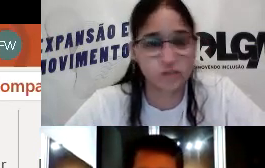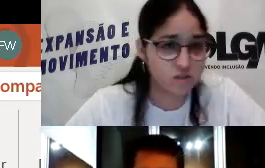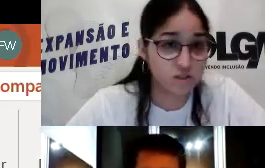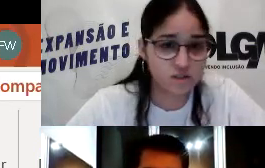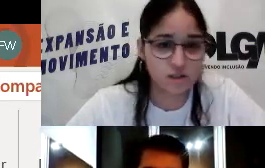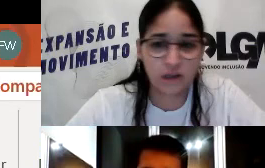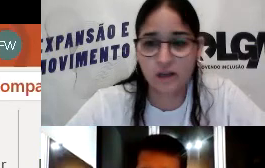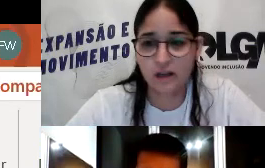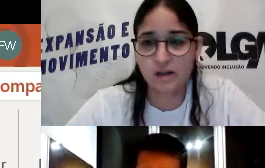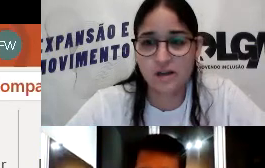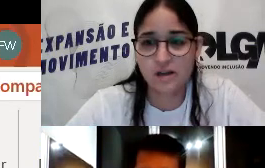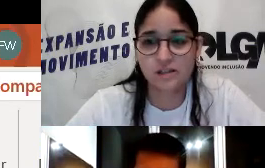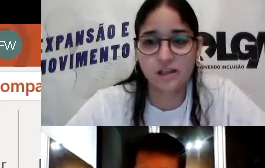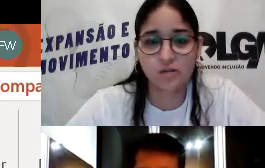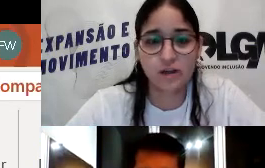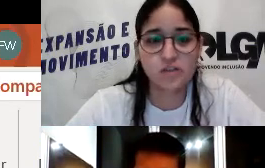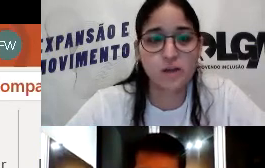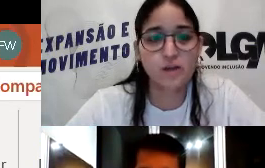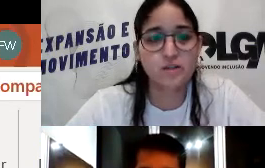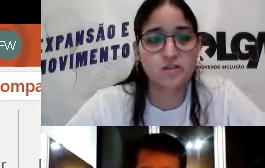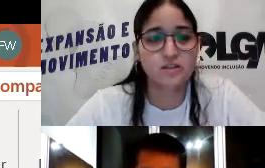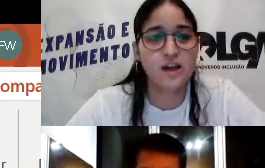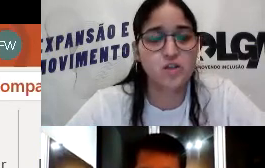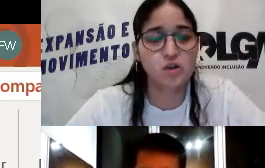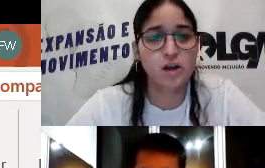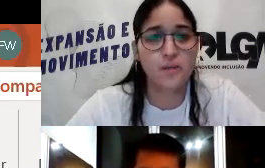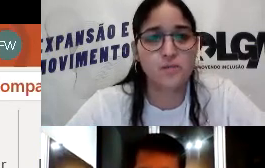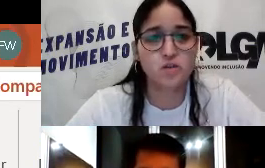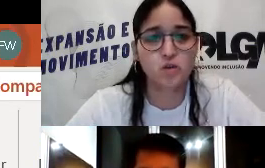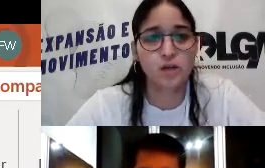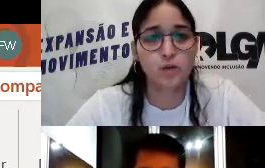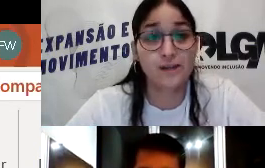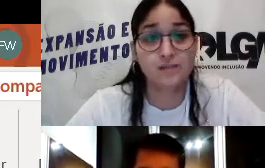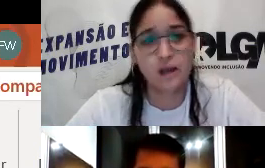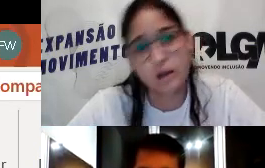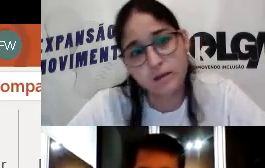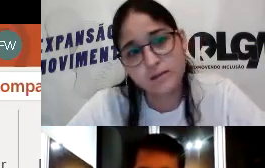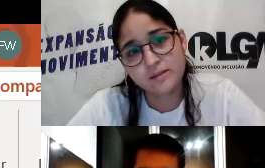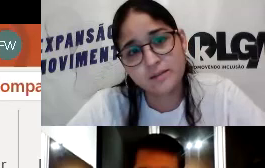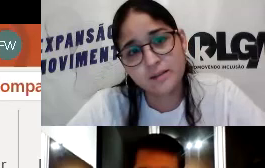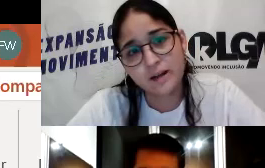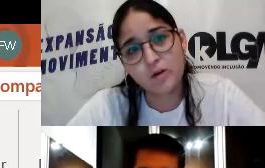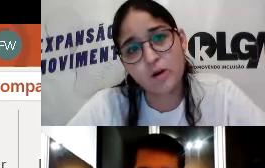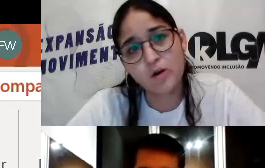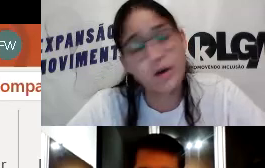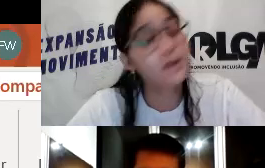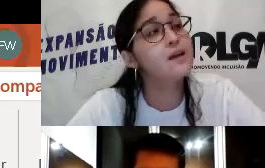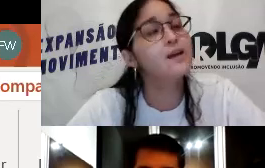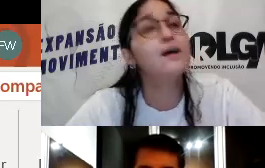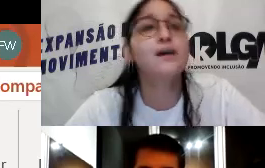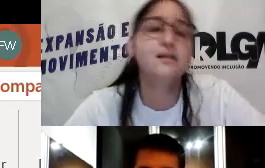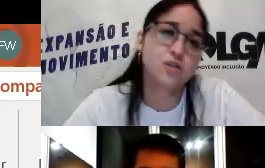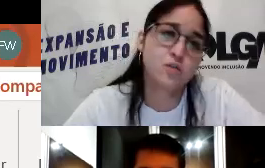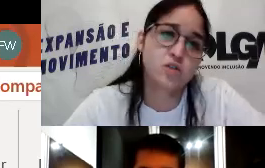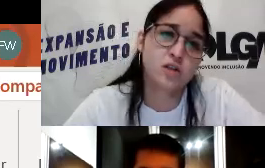como você disse, né? Acho que o grande mal da sociedade é olhar para a pessoa olhando o que ela tem. Quem é